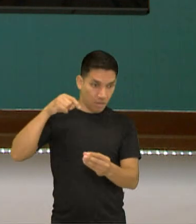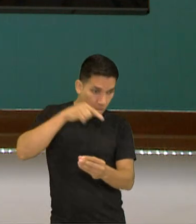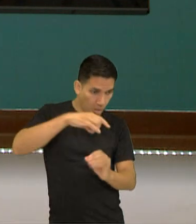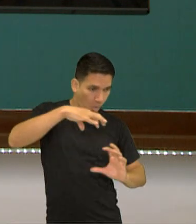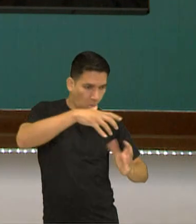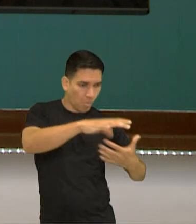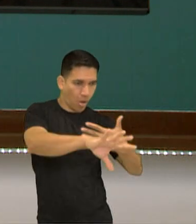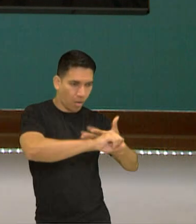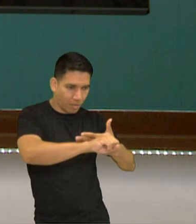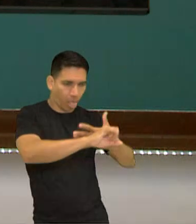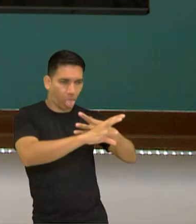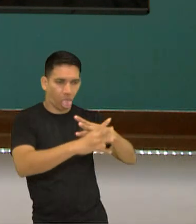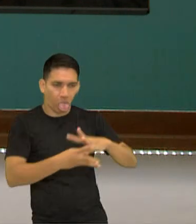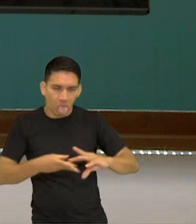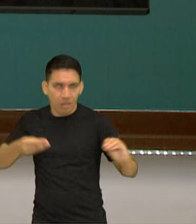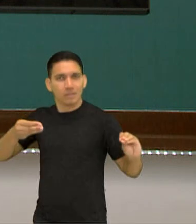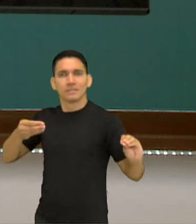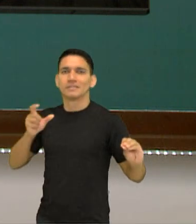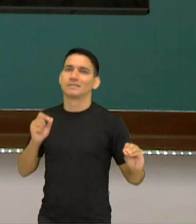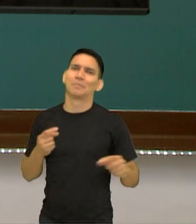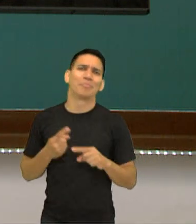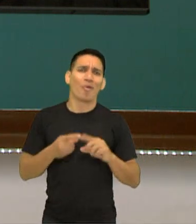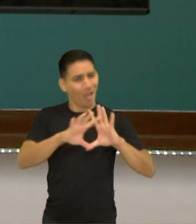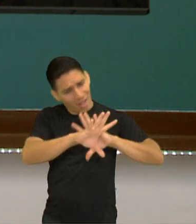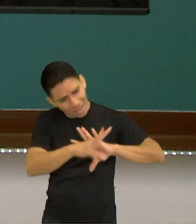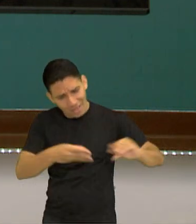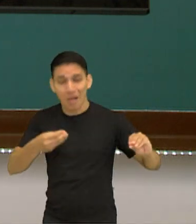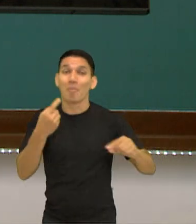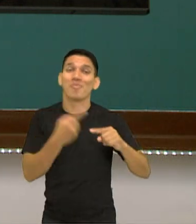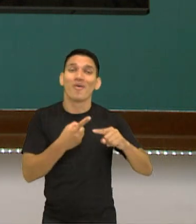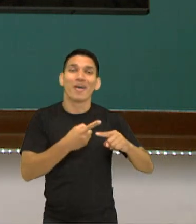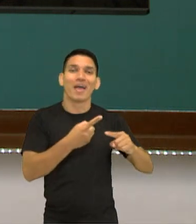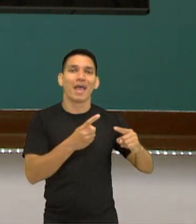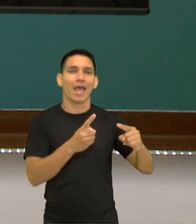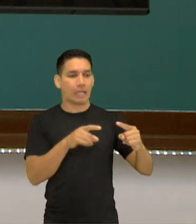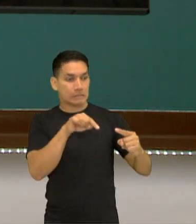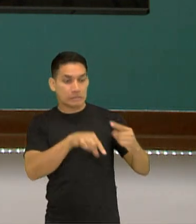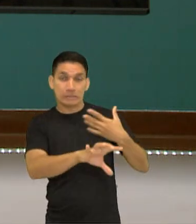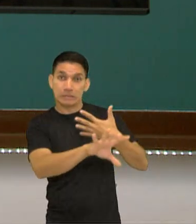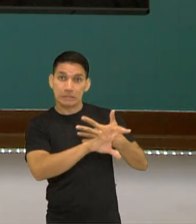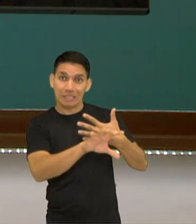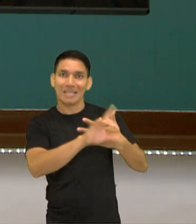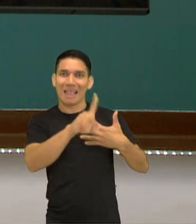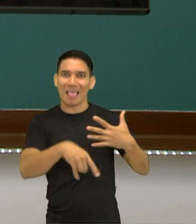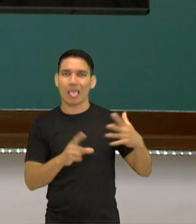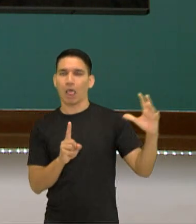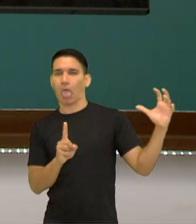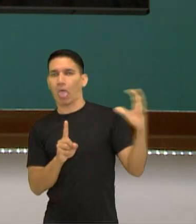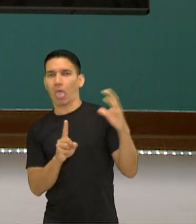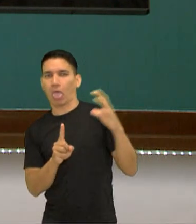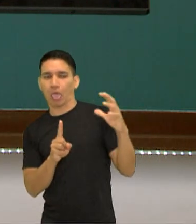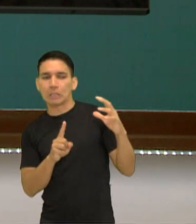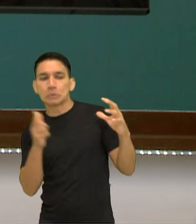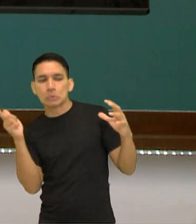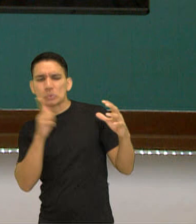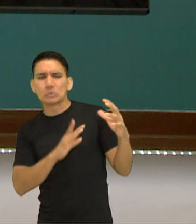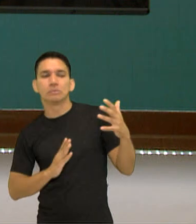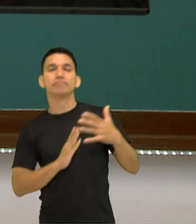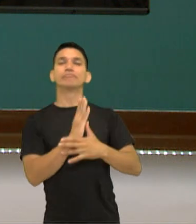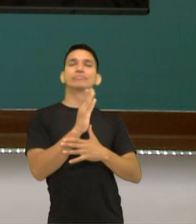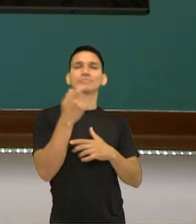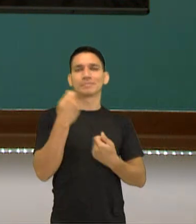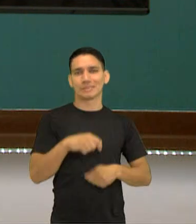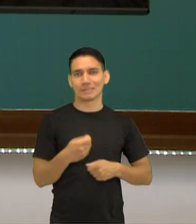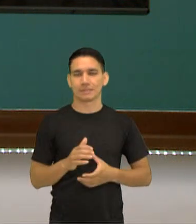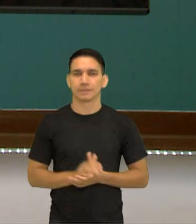sua degradação. A degradação porque os sentidos, eles são aí um obstáculo, né, a ser vencido de acordo com Platão. A